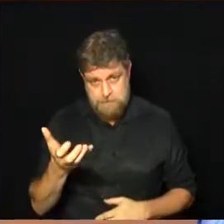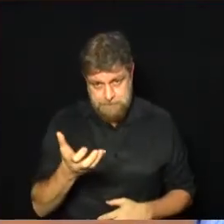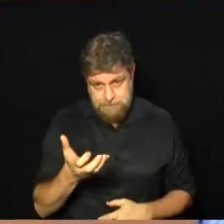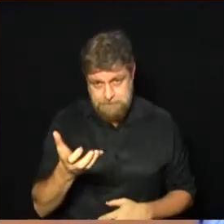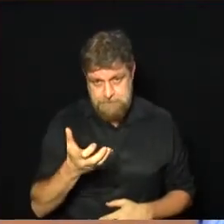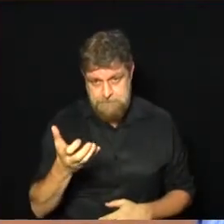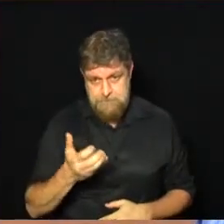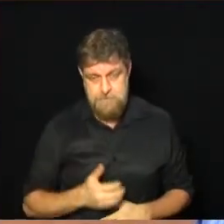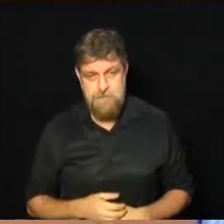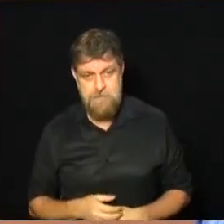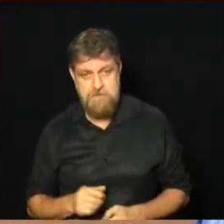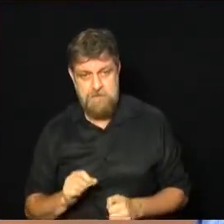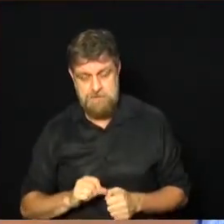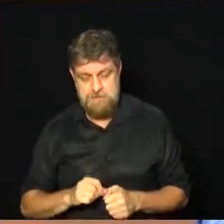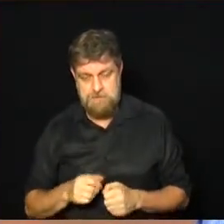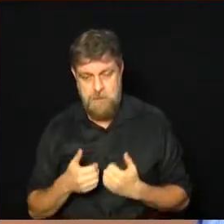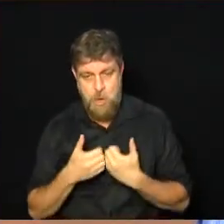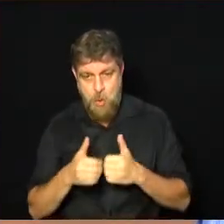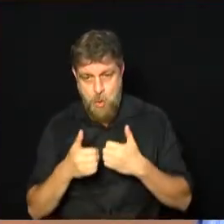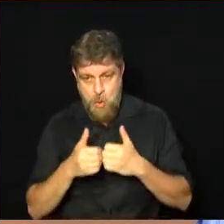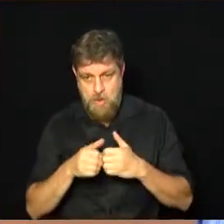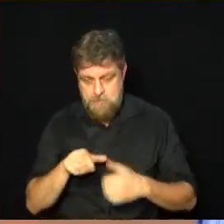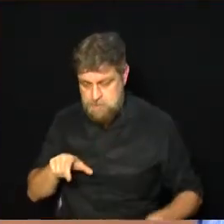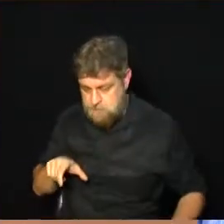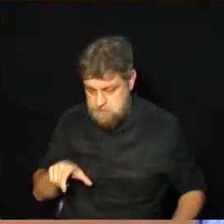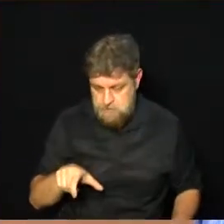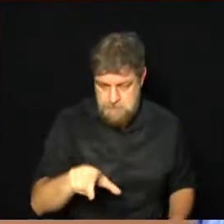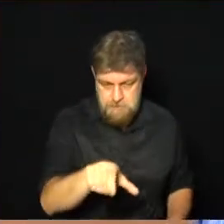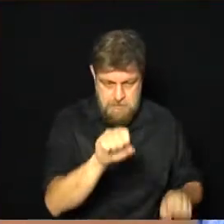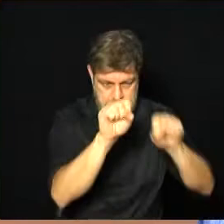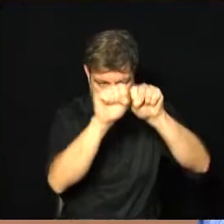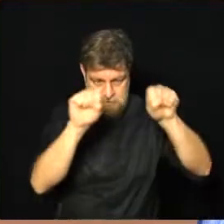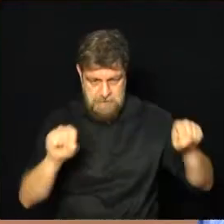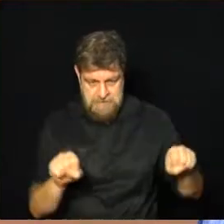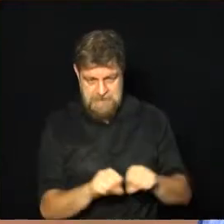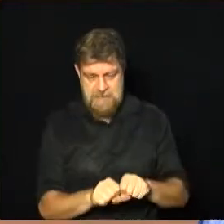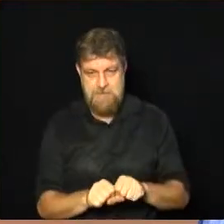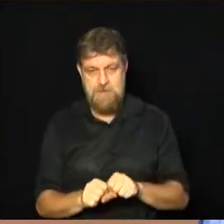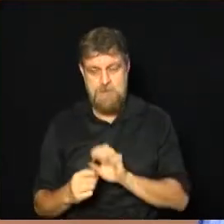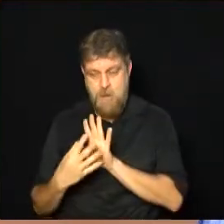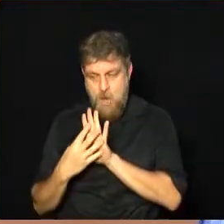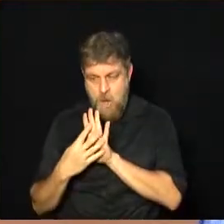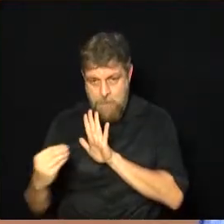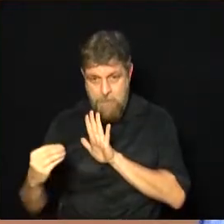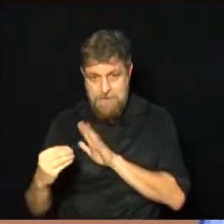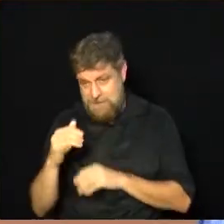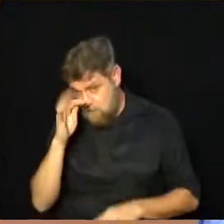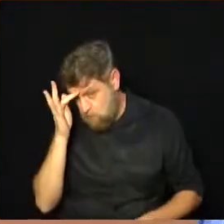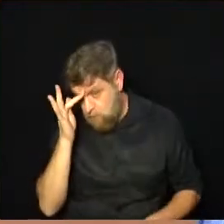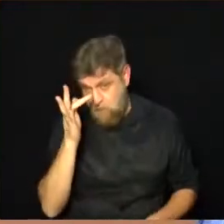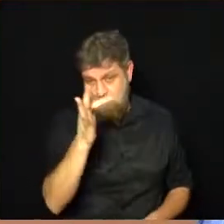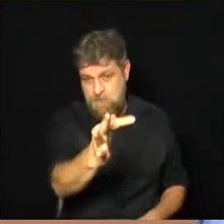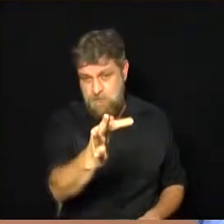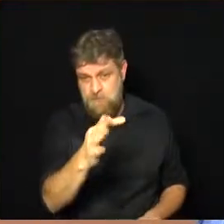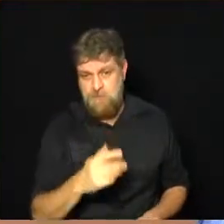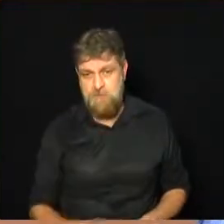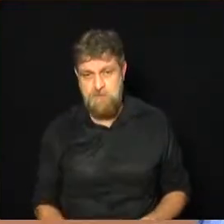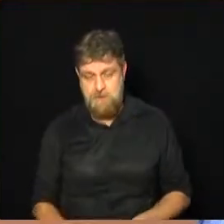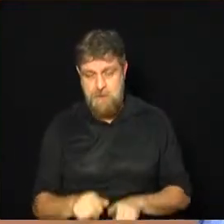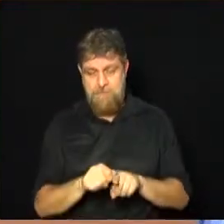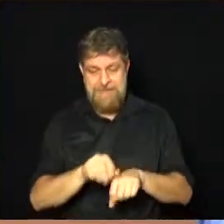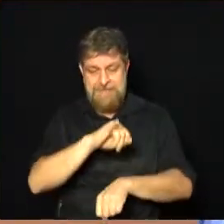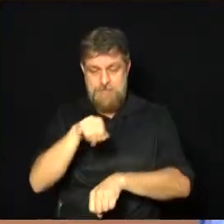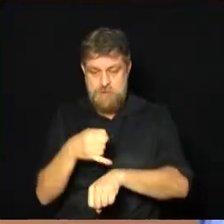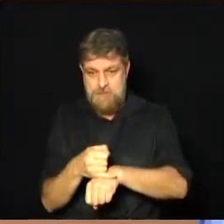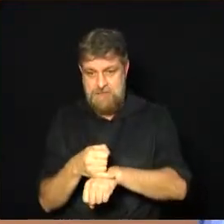colocar ônibus para rodar no sistema BRT, no modelo já dos ônibus que serão implantados, a partir de janeiro